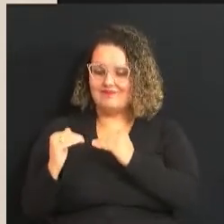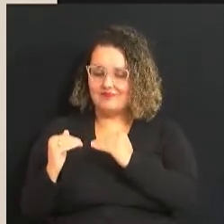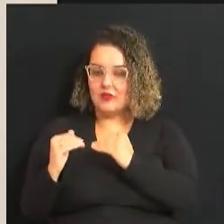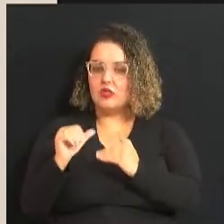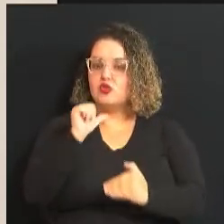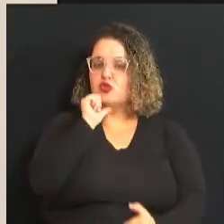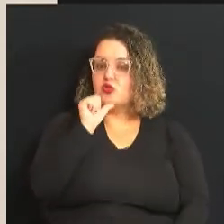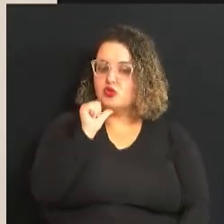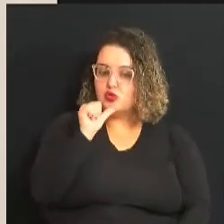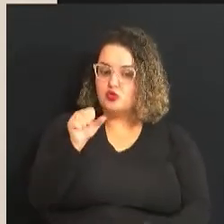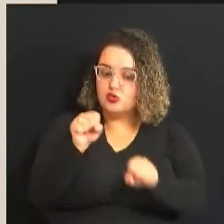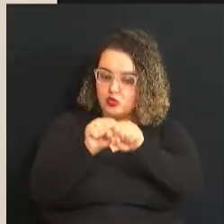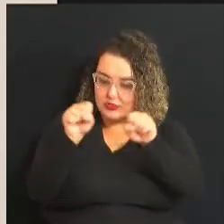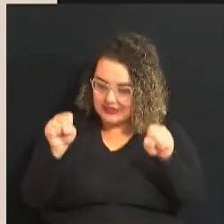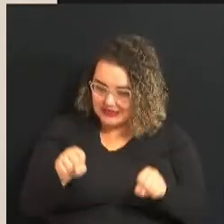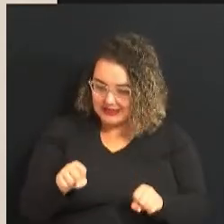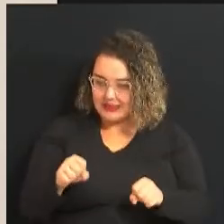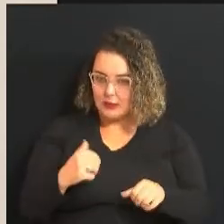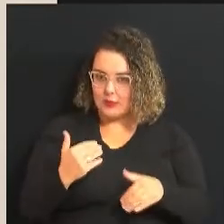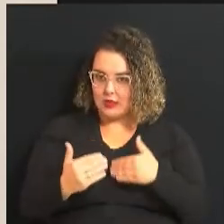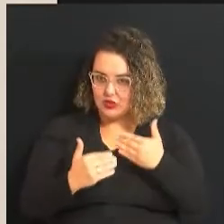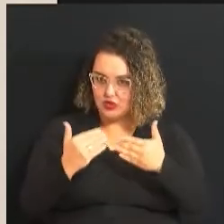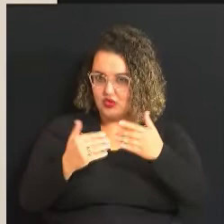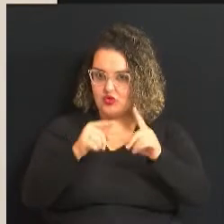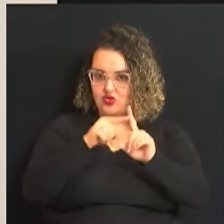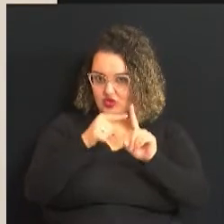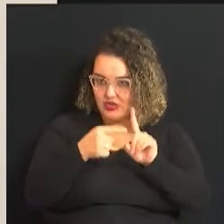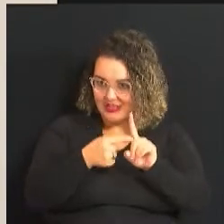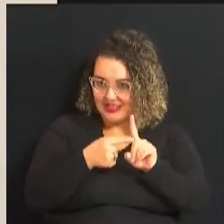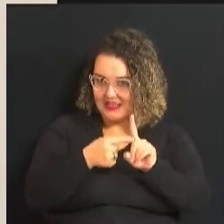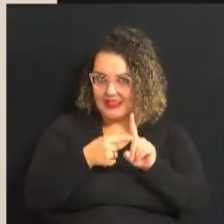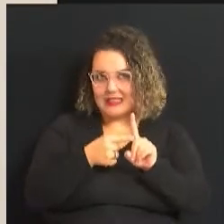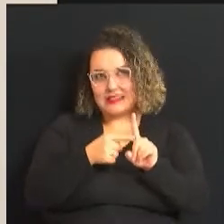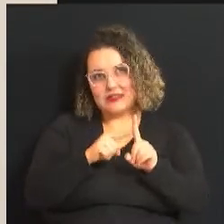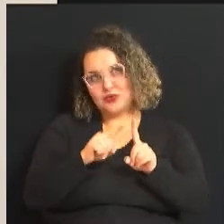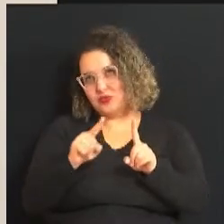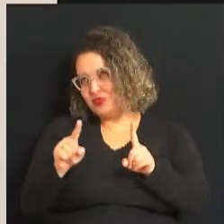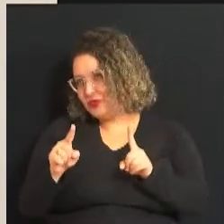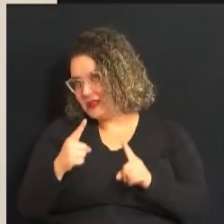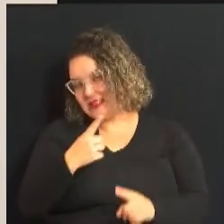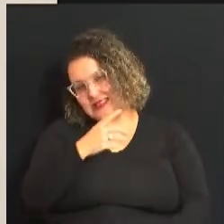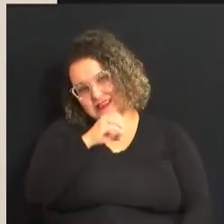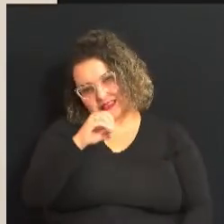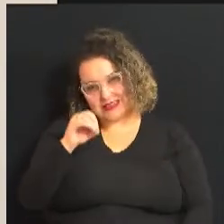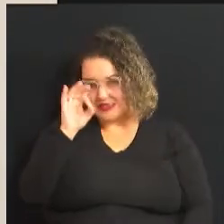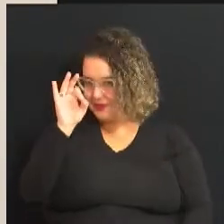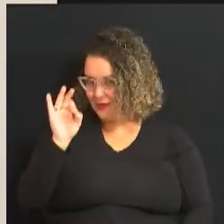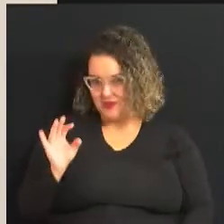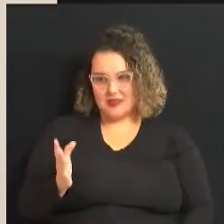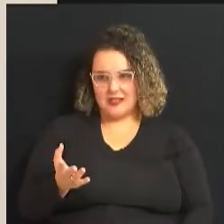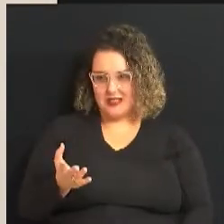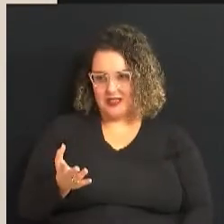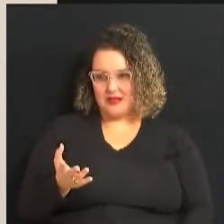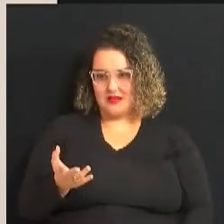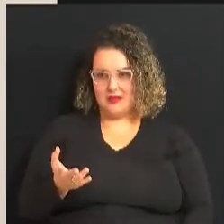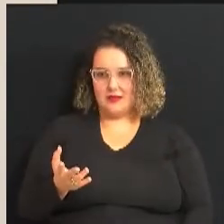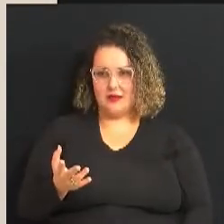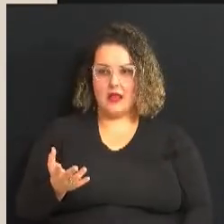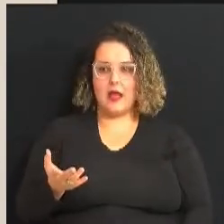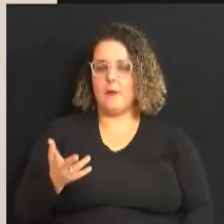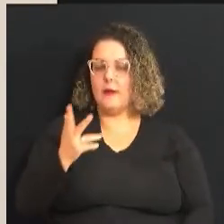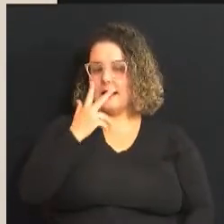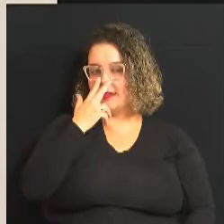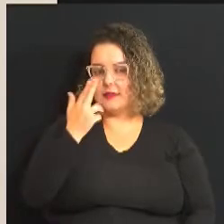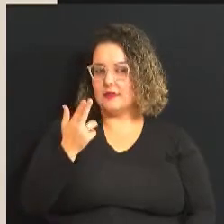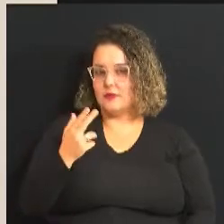do sistema reprodutivo, não está funcionando tudo 100%, é como se fosse um empreendimento novo, né, no sentido